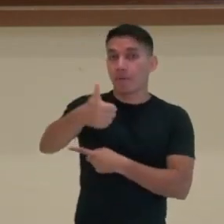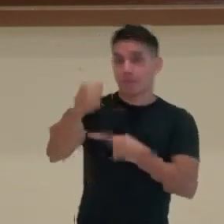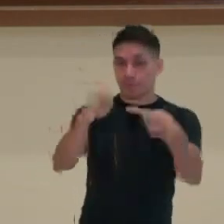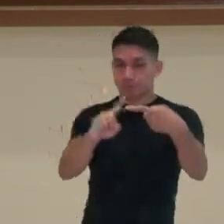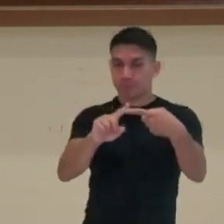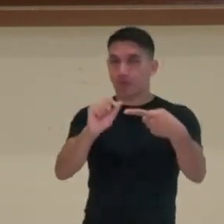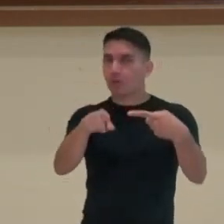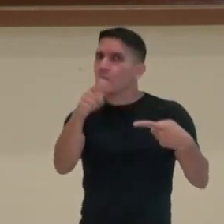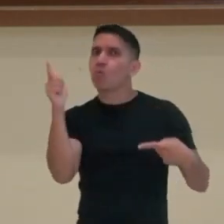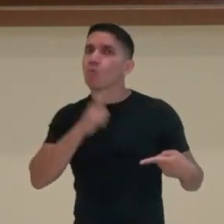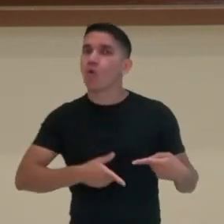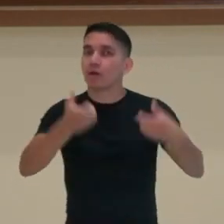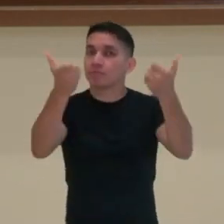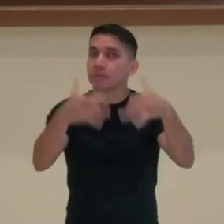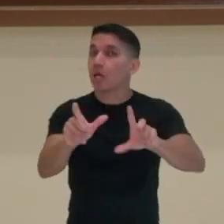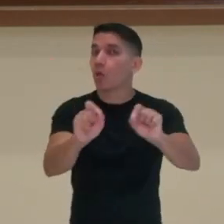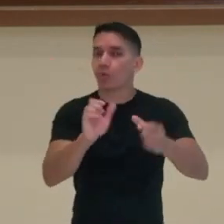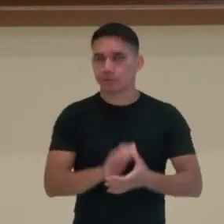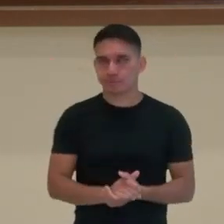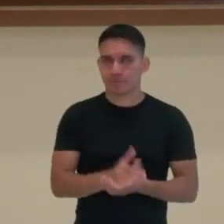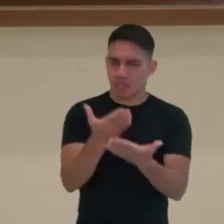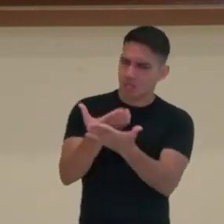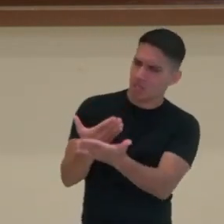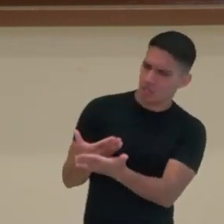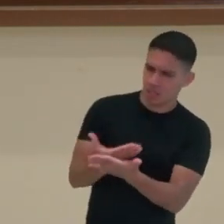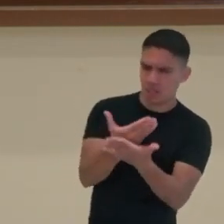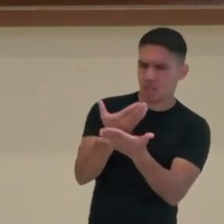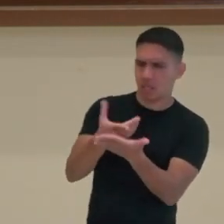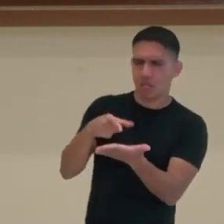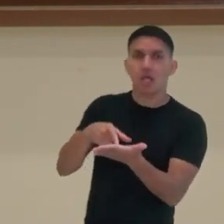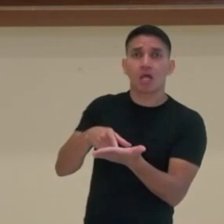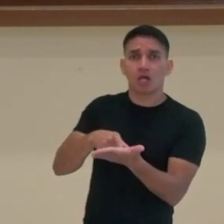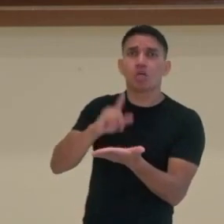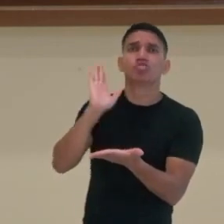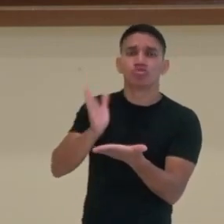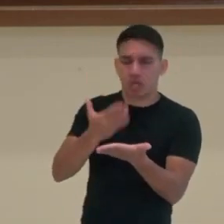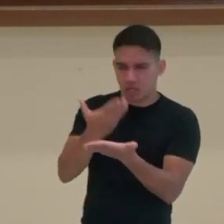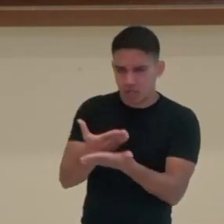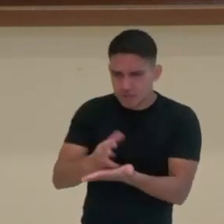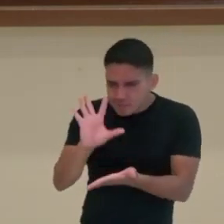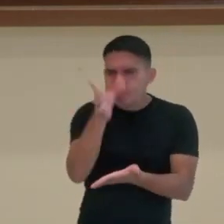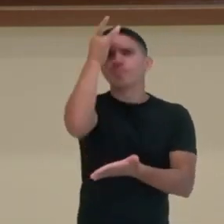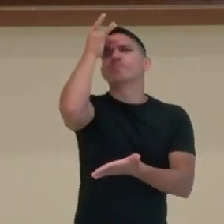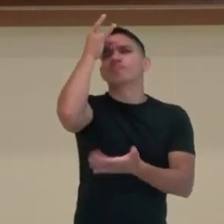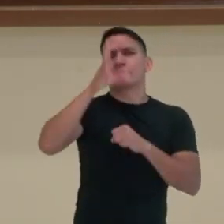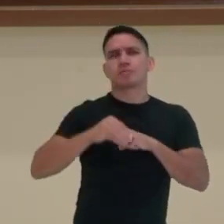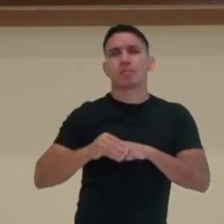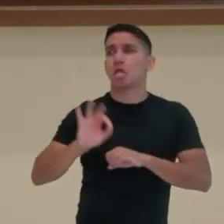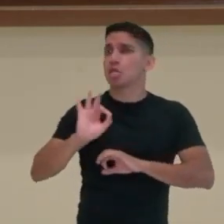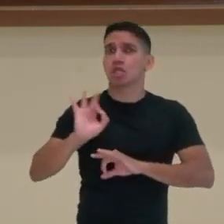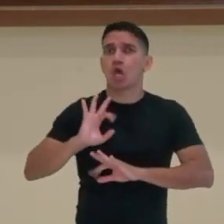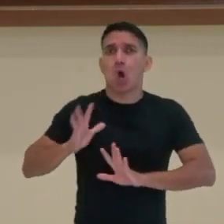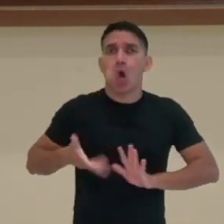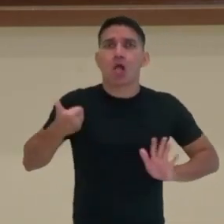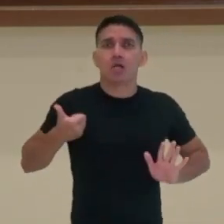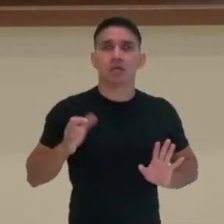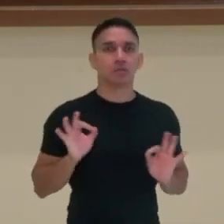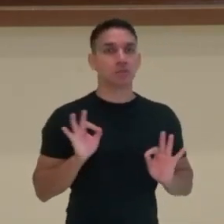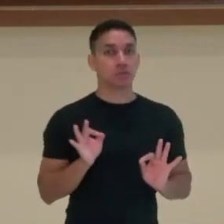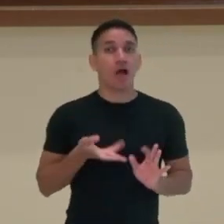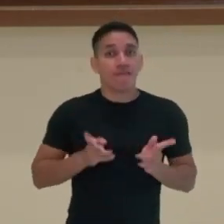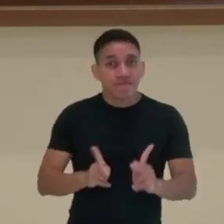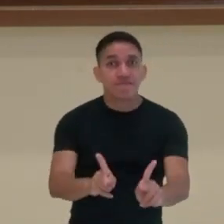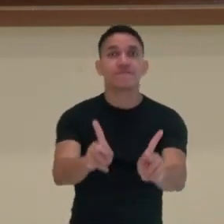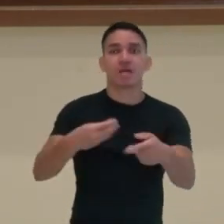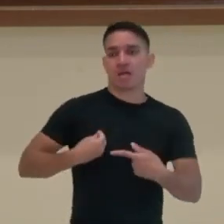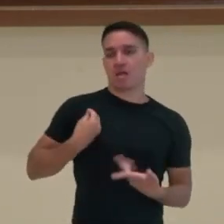poderia argumentar o quê? Que o estudo ninguém rouba, né? O estudo fica com você, é importante porque você